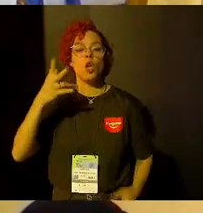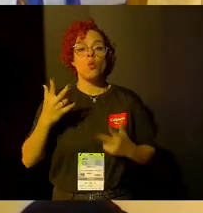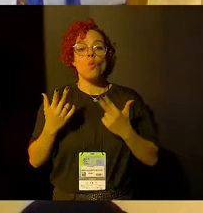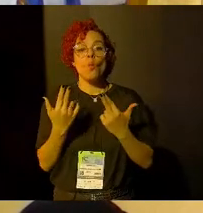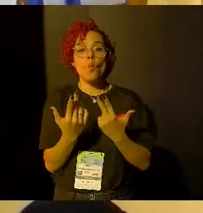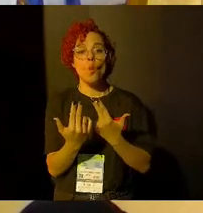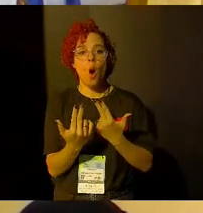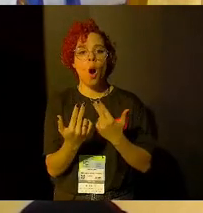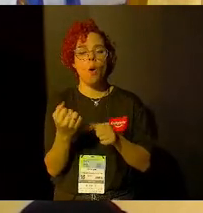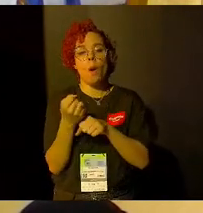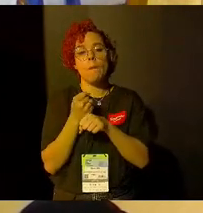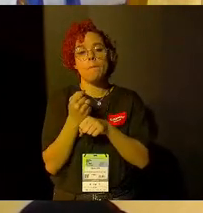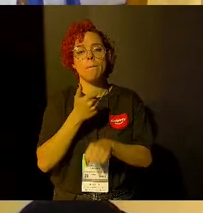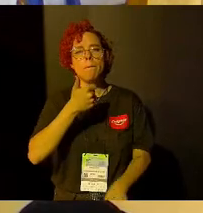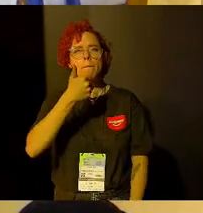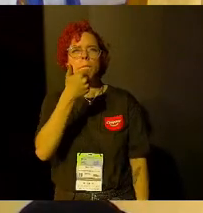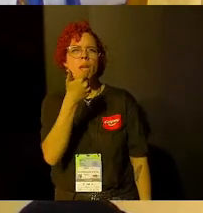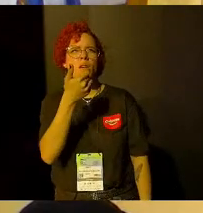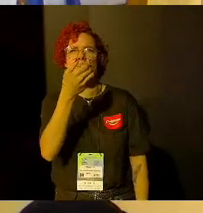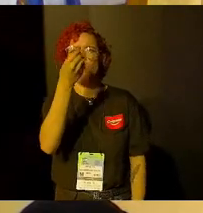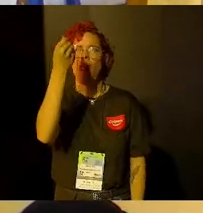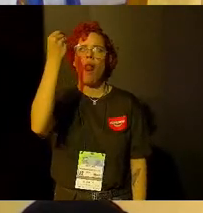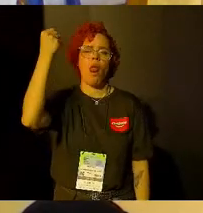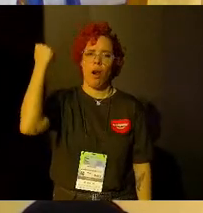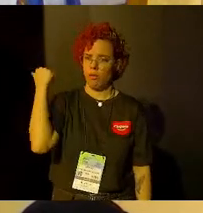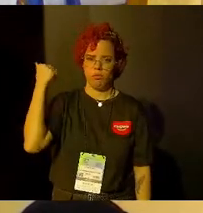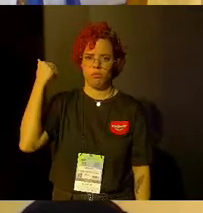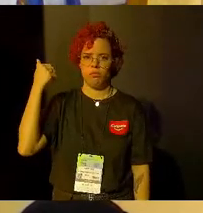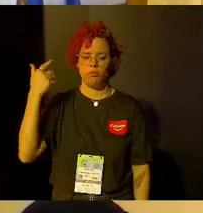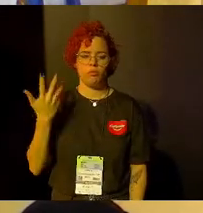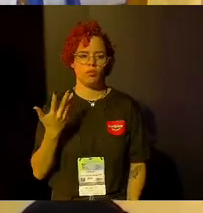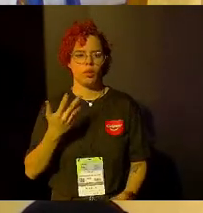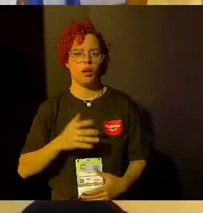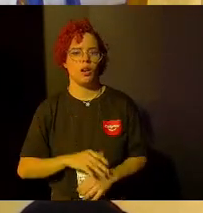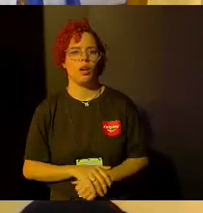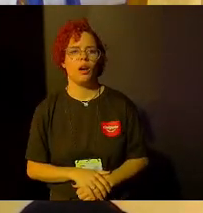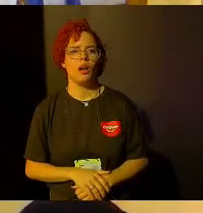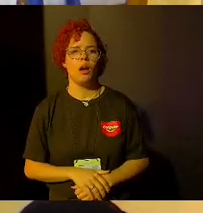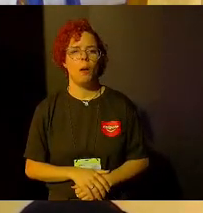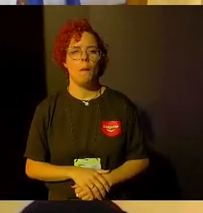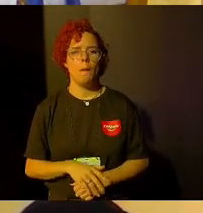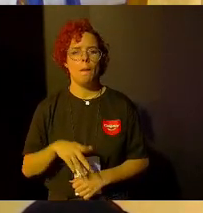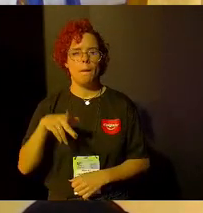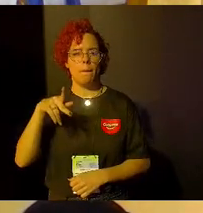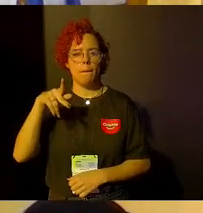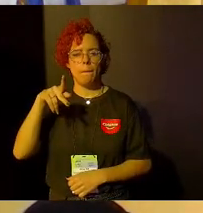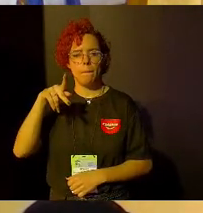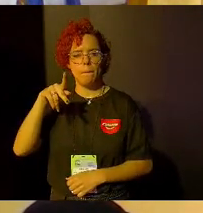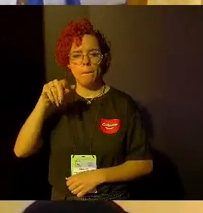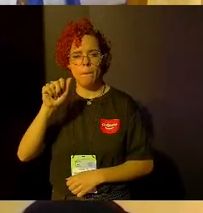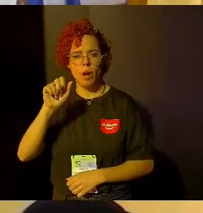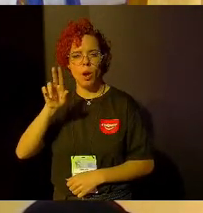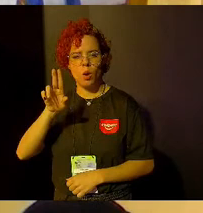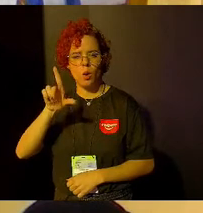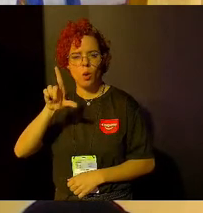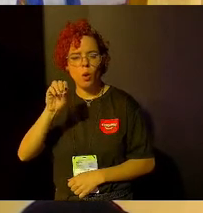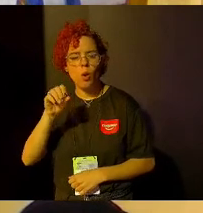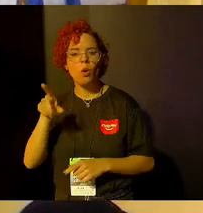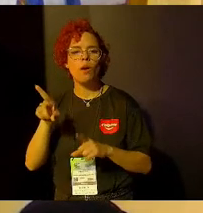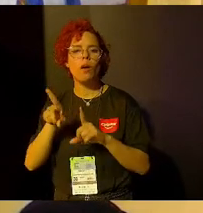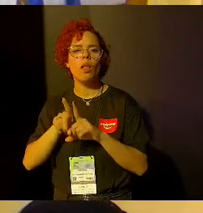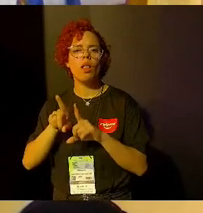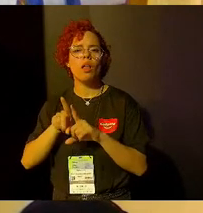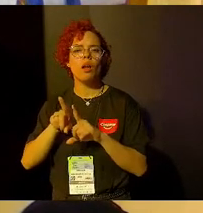1500 1800 na Naná Paulo Fernandes Viana e o major construíram a segurança pública